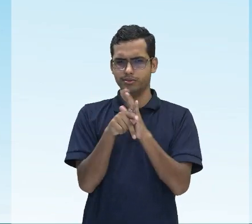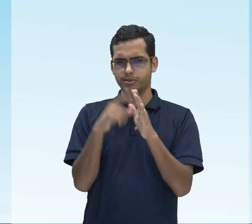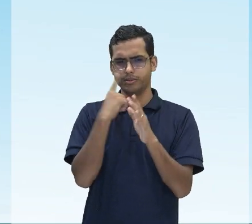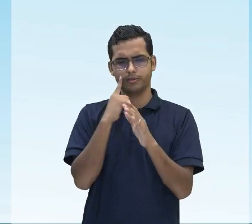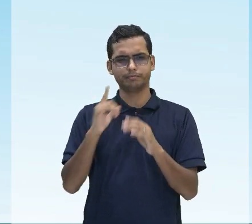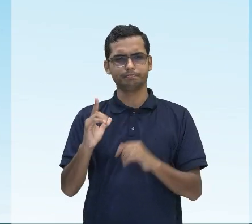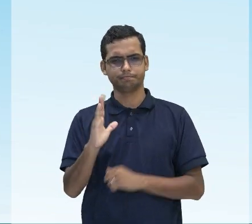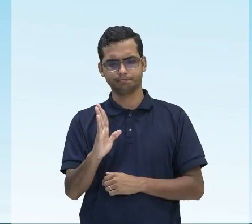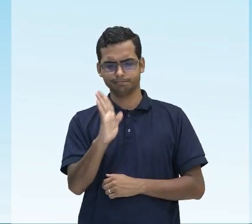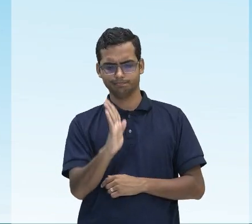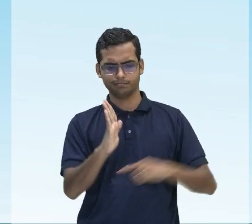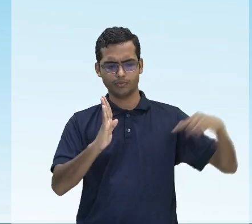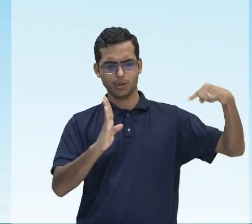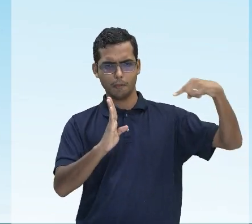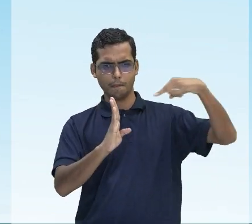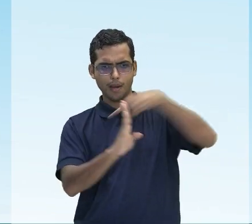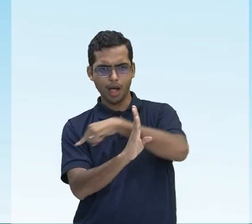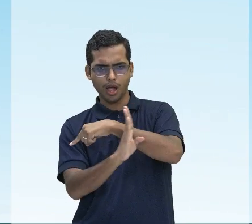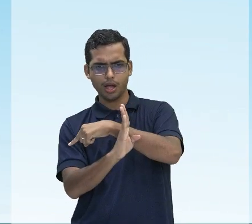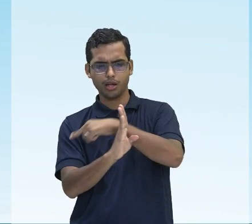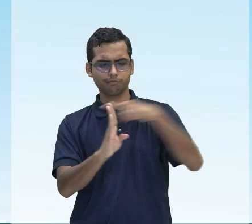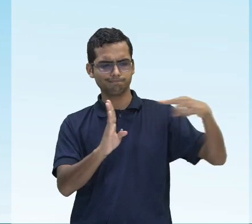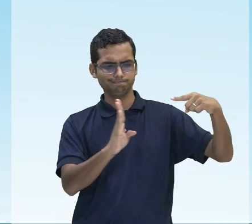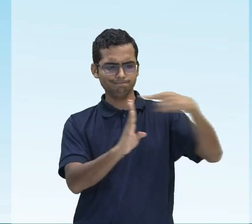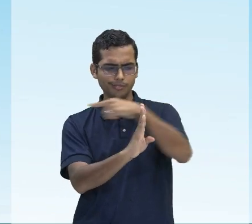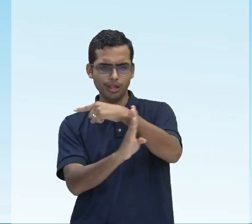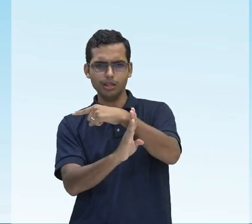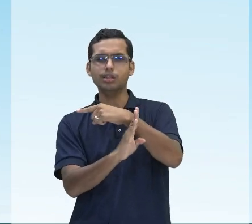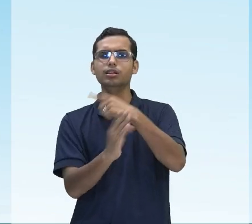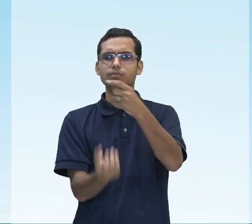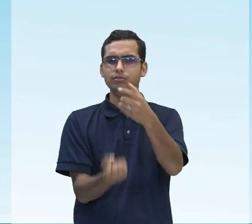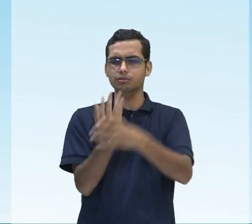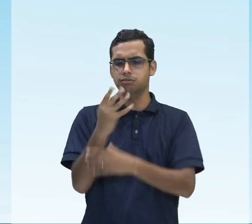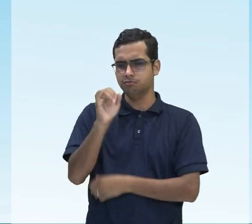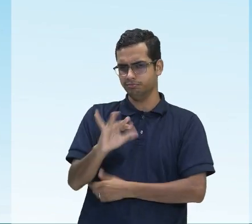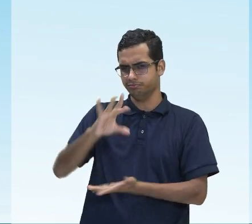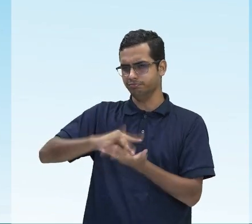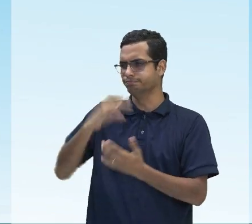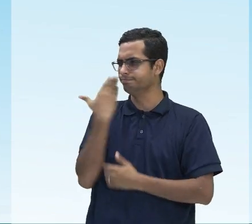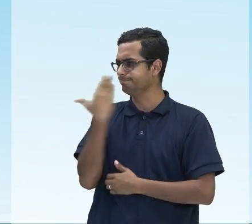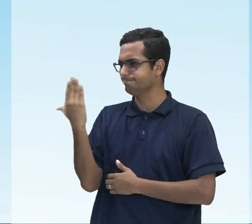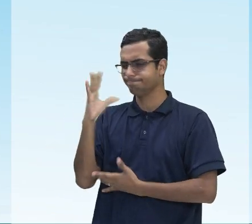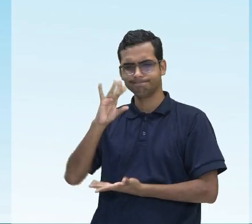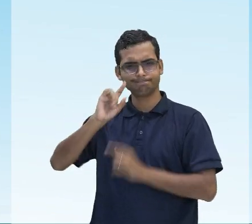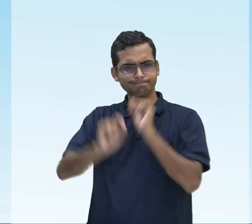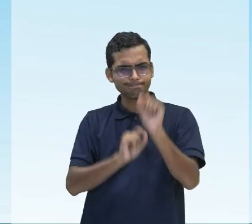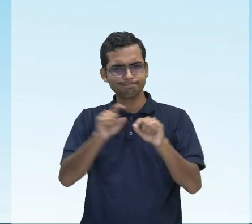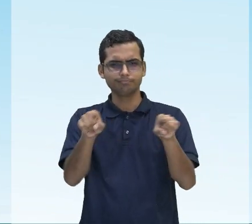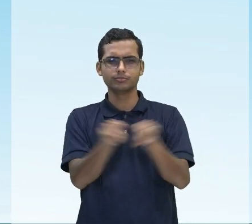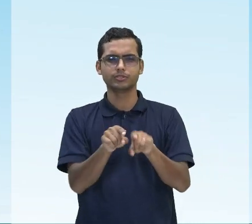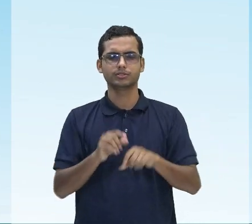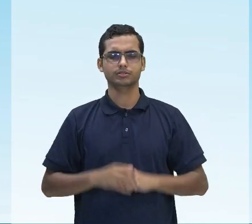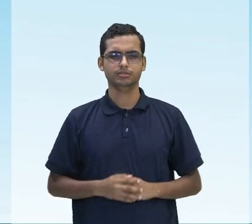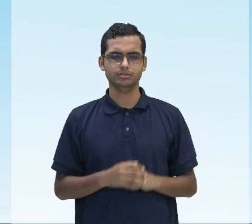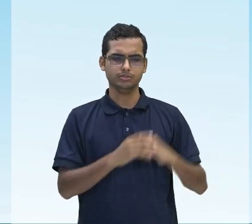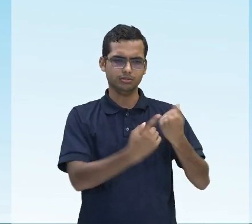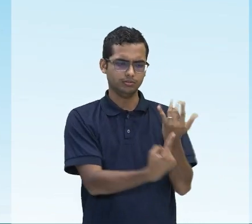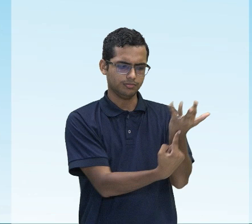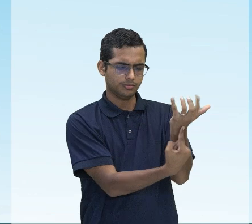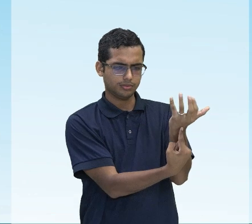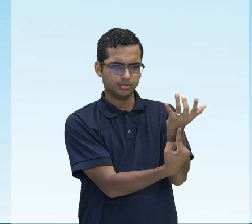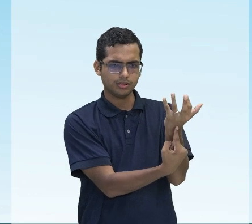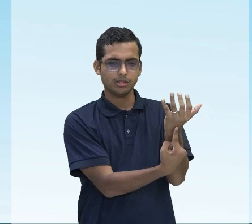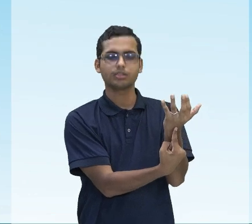raios formam ali a imagem, ou seja, os raios saíram lá da ponta da vela, a interseção mostra onde está a